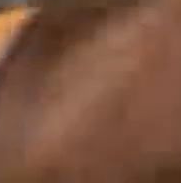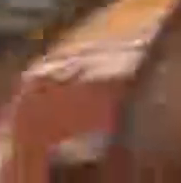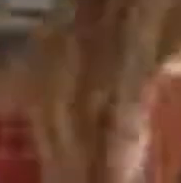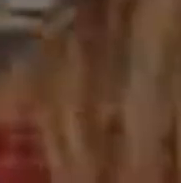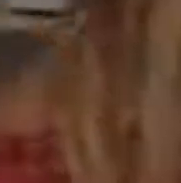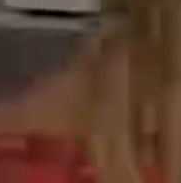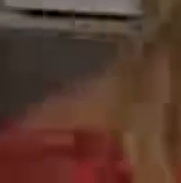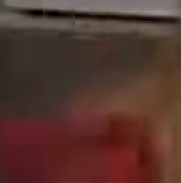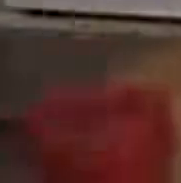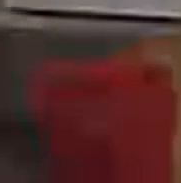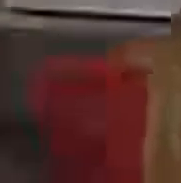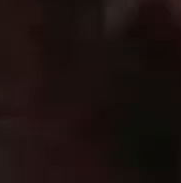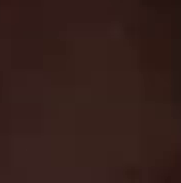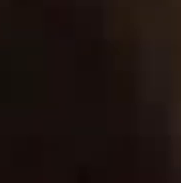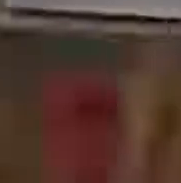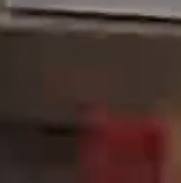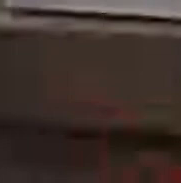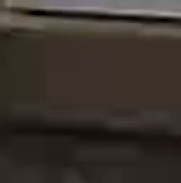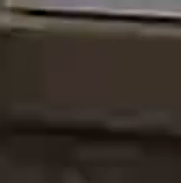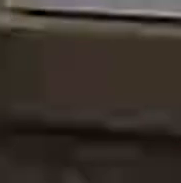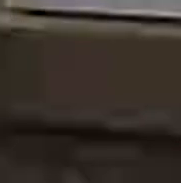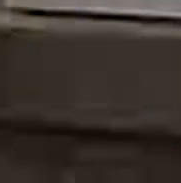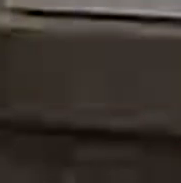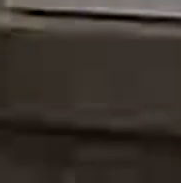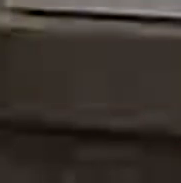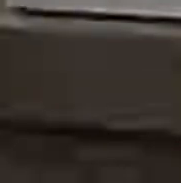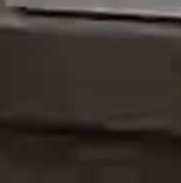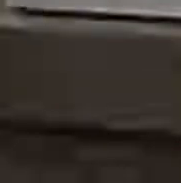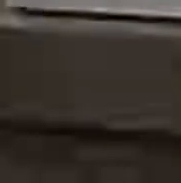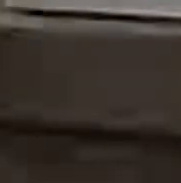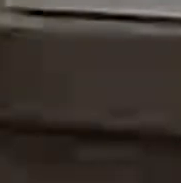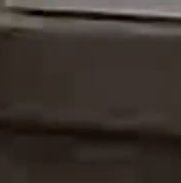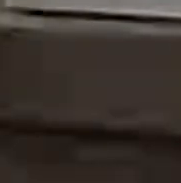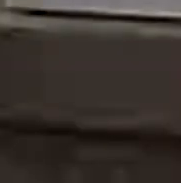conselheiro nacional do conselho nacional do ministério público